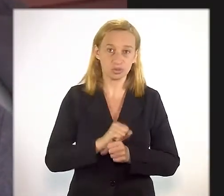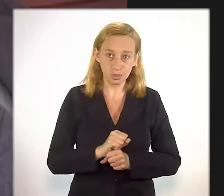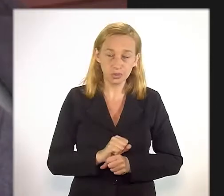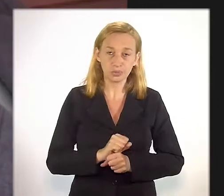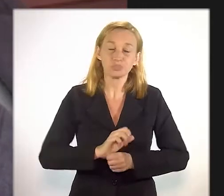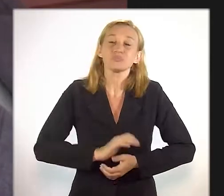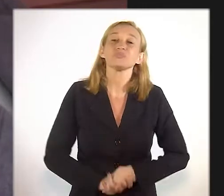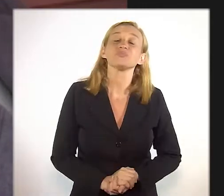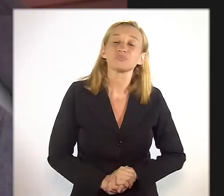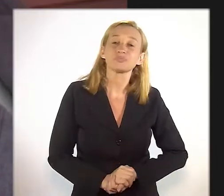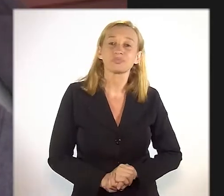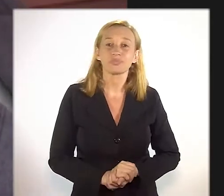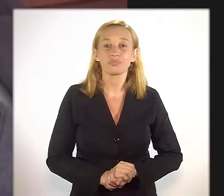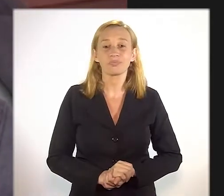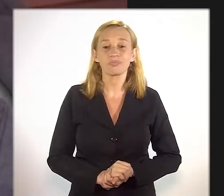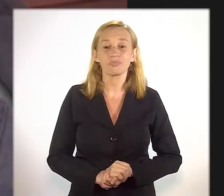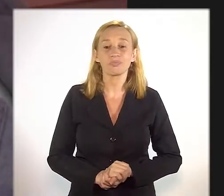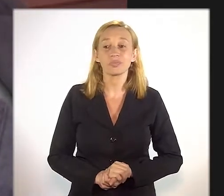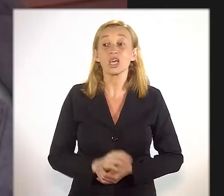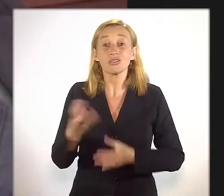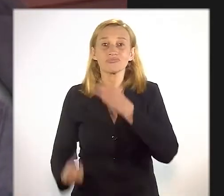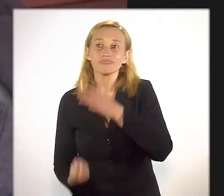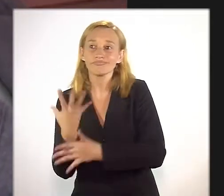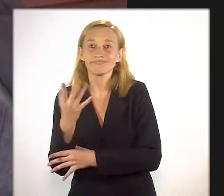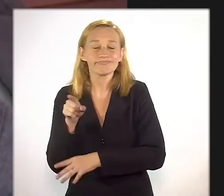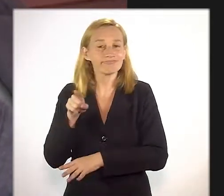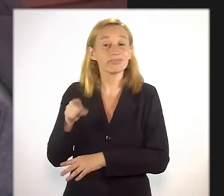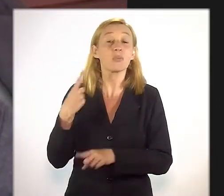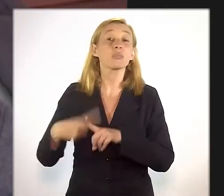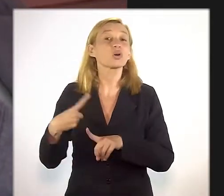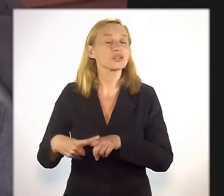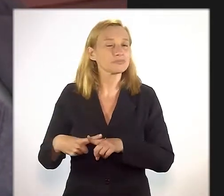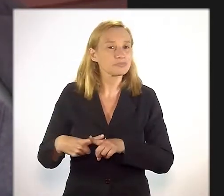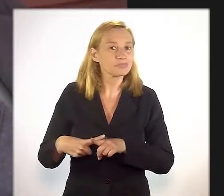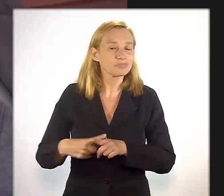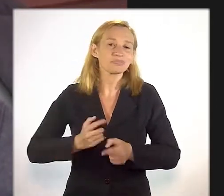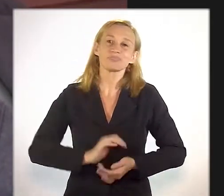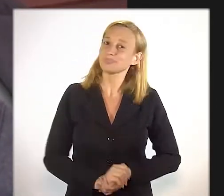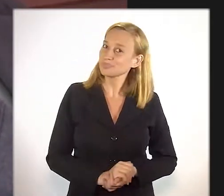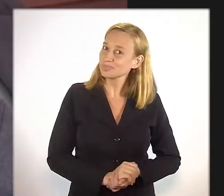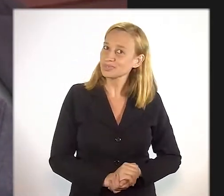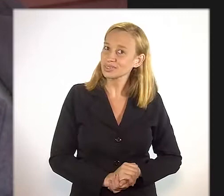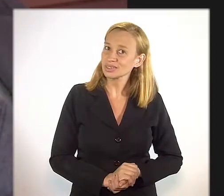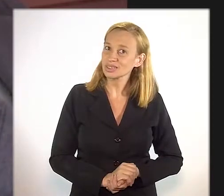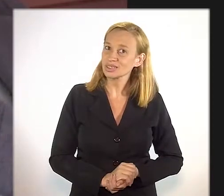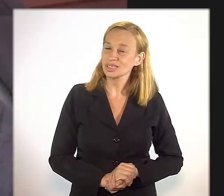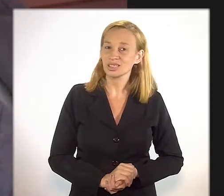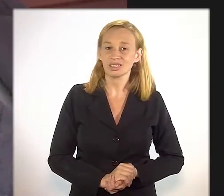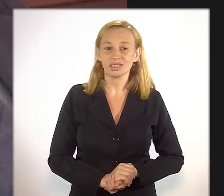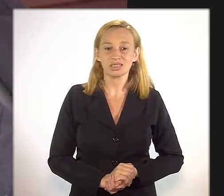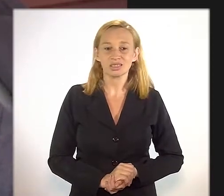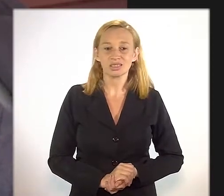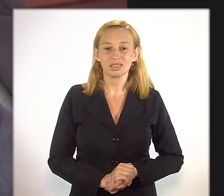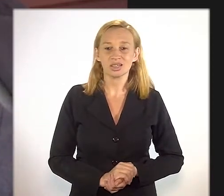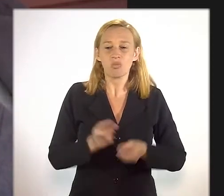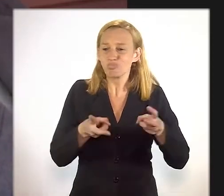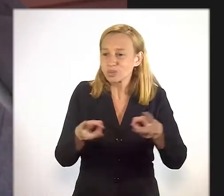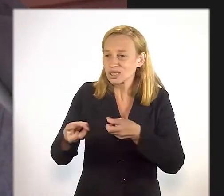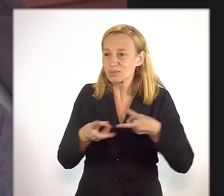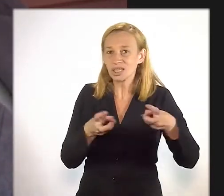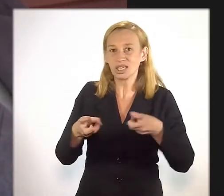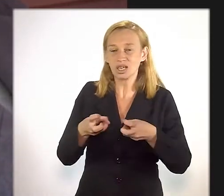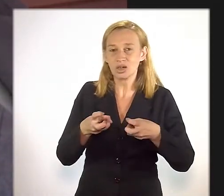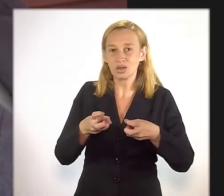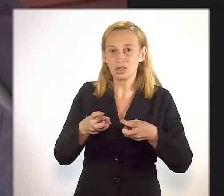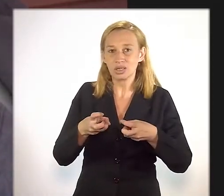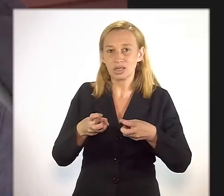quase meio século, né? E ela surgiu porque eu me percebi de que o modo como